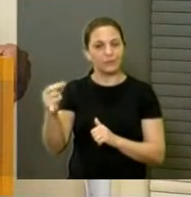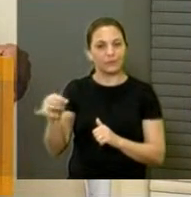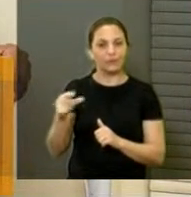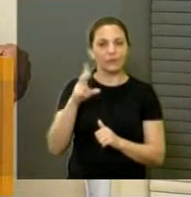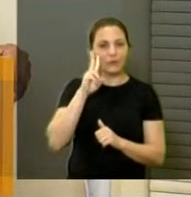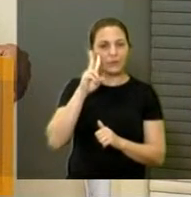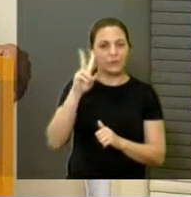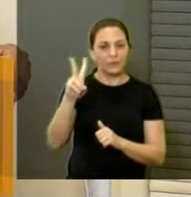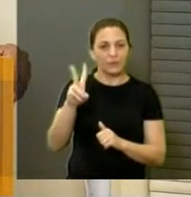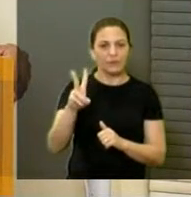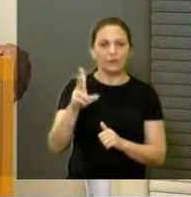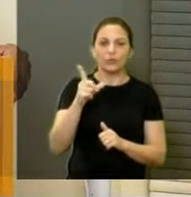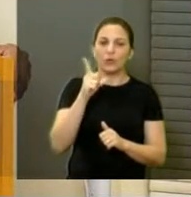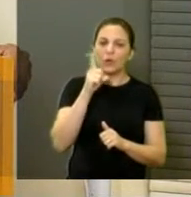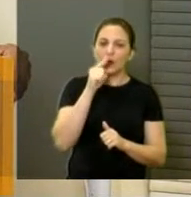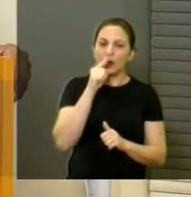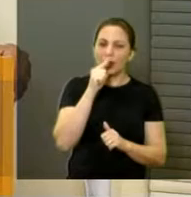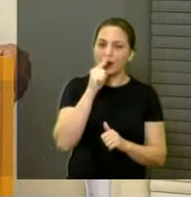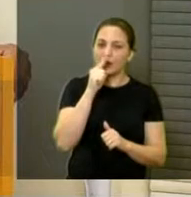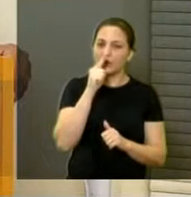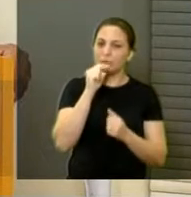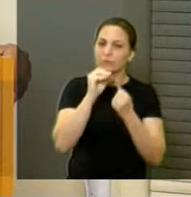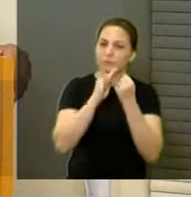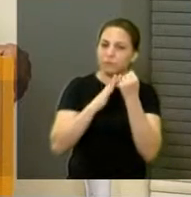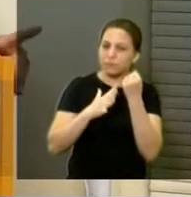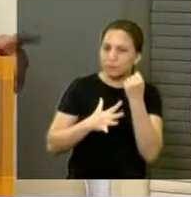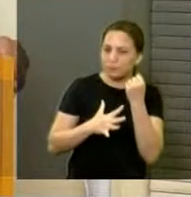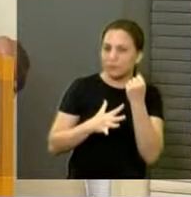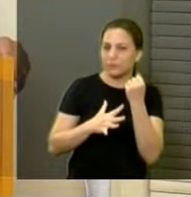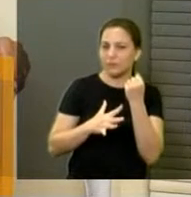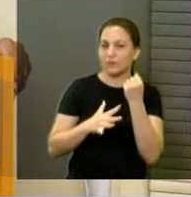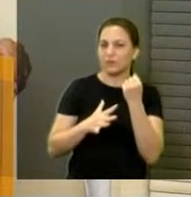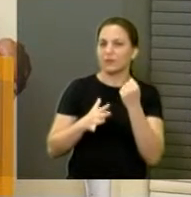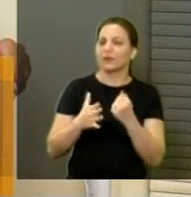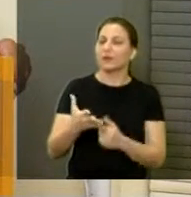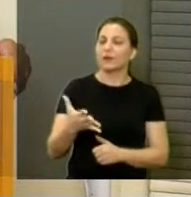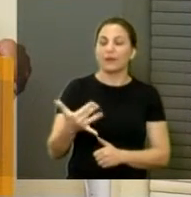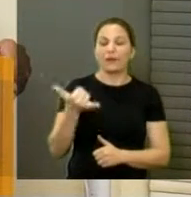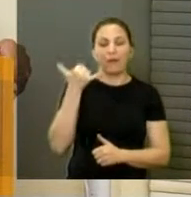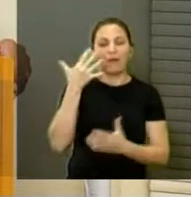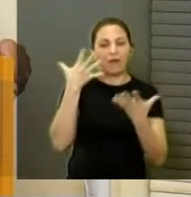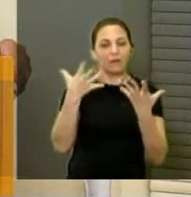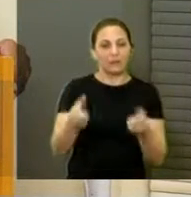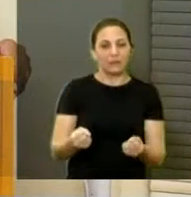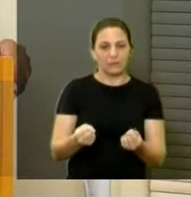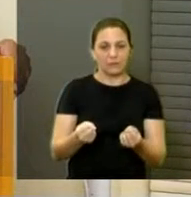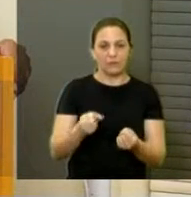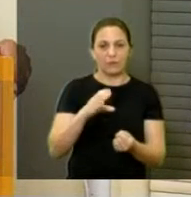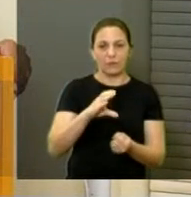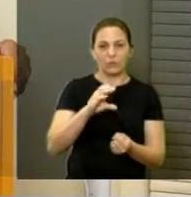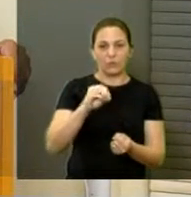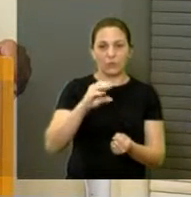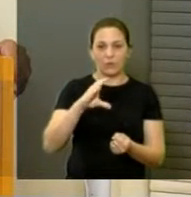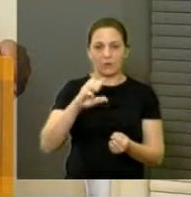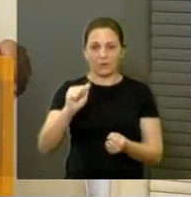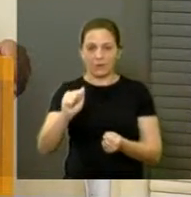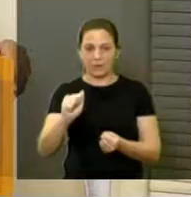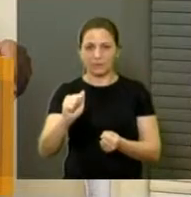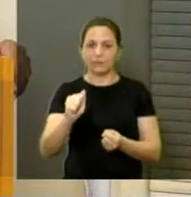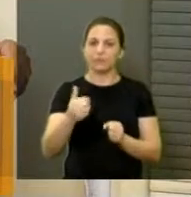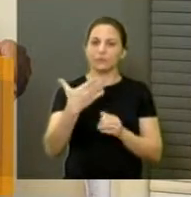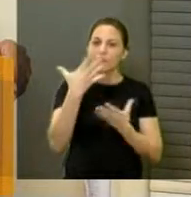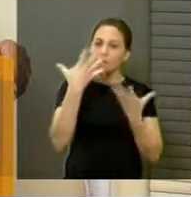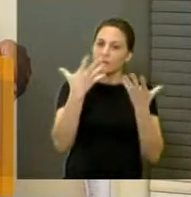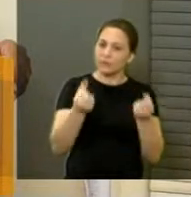algum vazamento, de pronto eles atendem, viu, Zé? De pronto. Ao Coca também, que atendeu umas